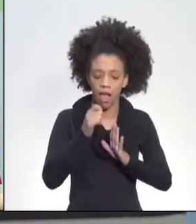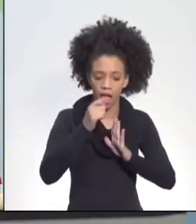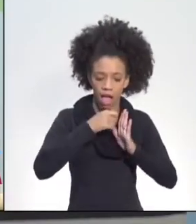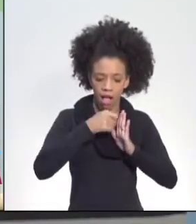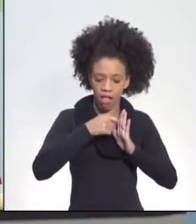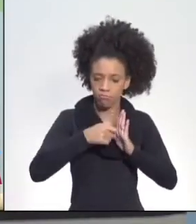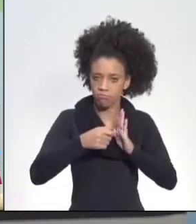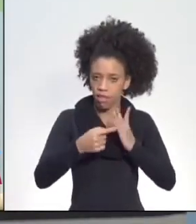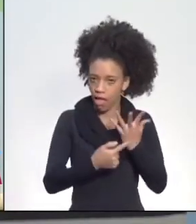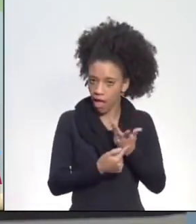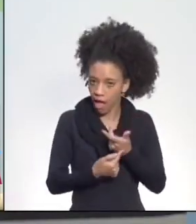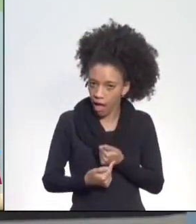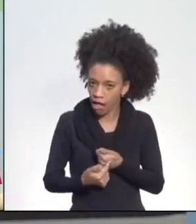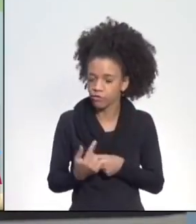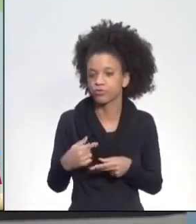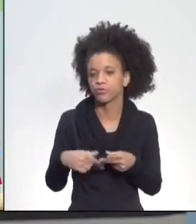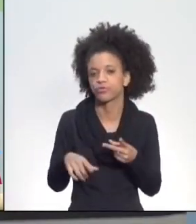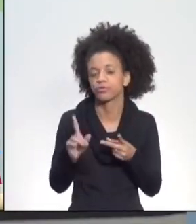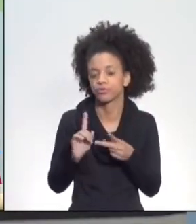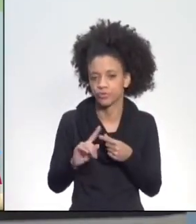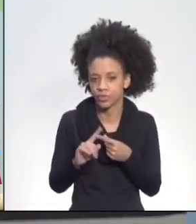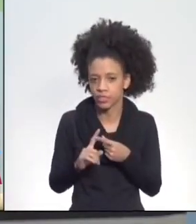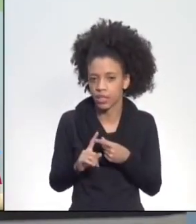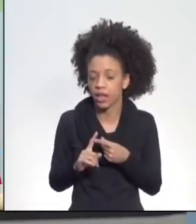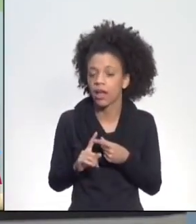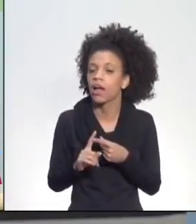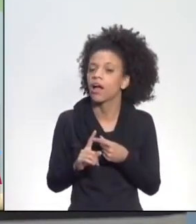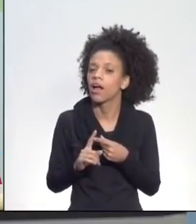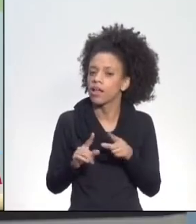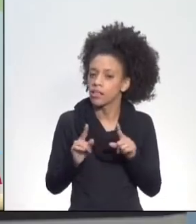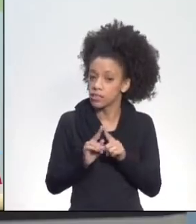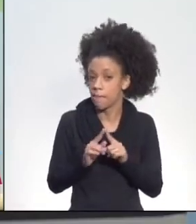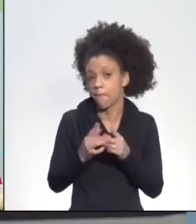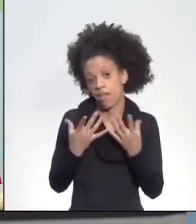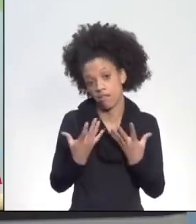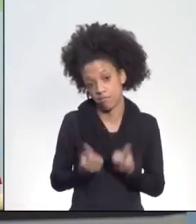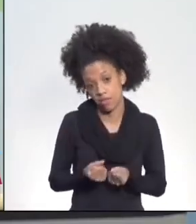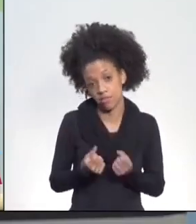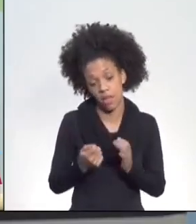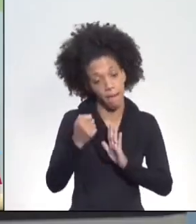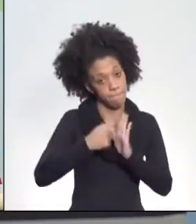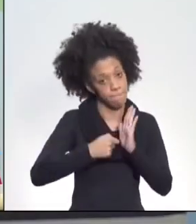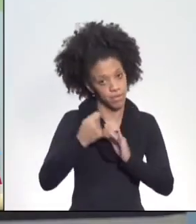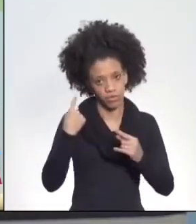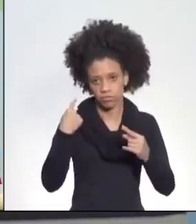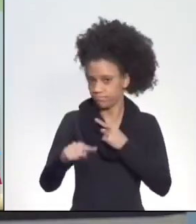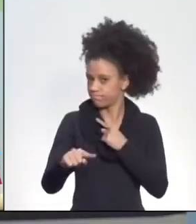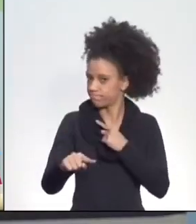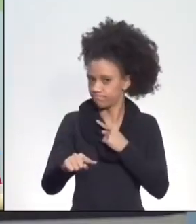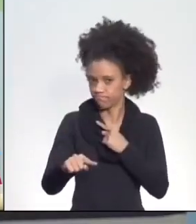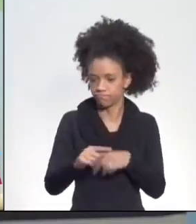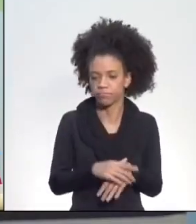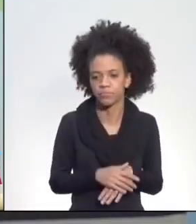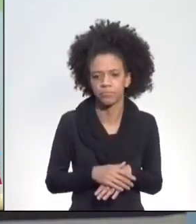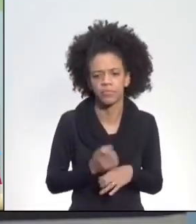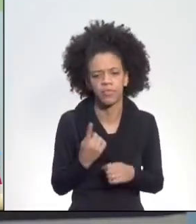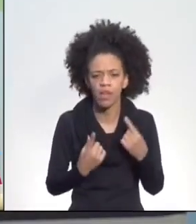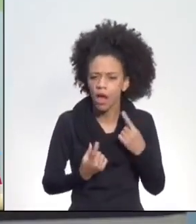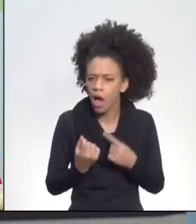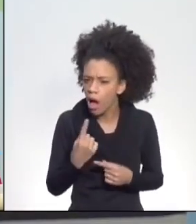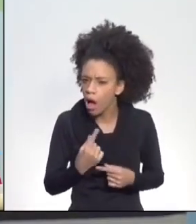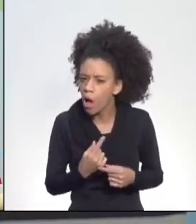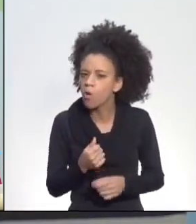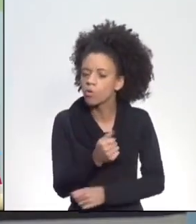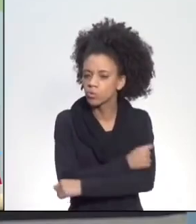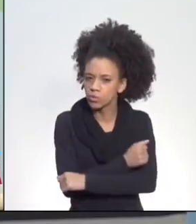arte. A Ana diz que grafite é permitido pela lei e pichação não. Alguns alunos disseram que